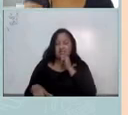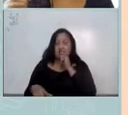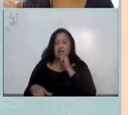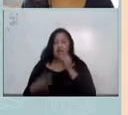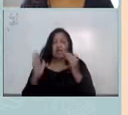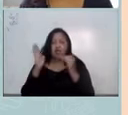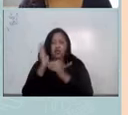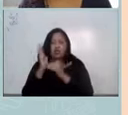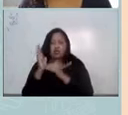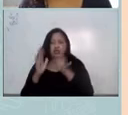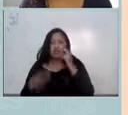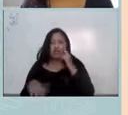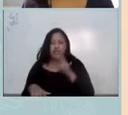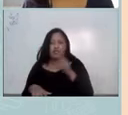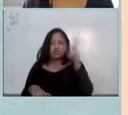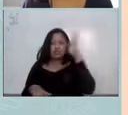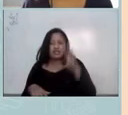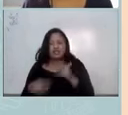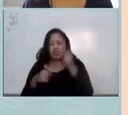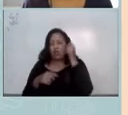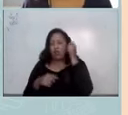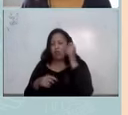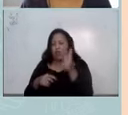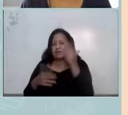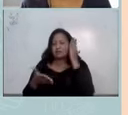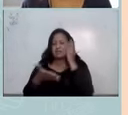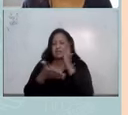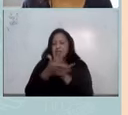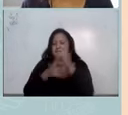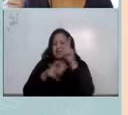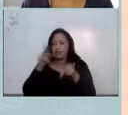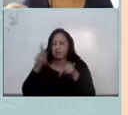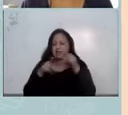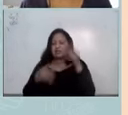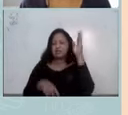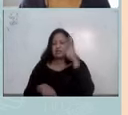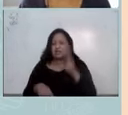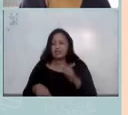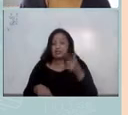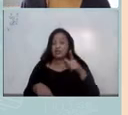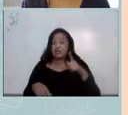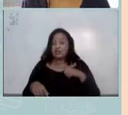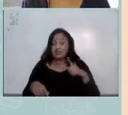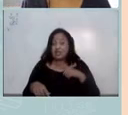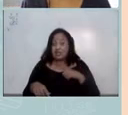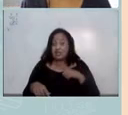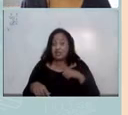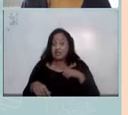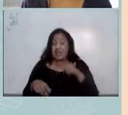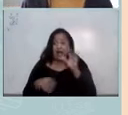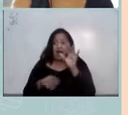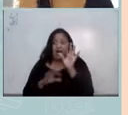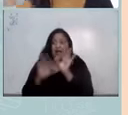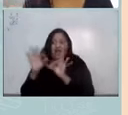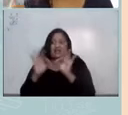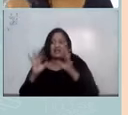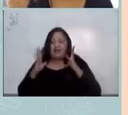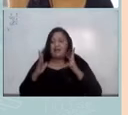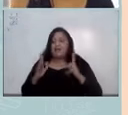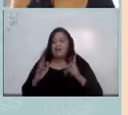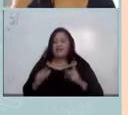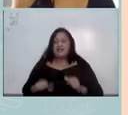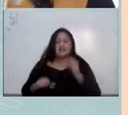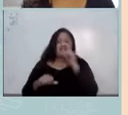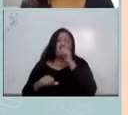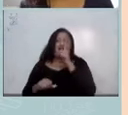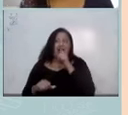Brasil, quase metade da população, em torno de 40% da população do Brasil, não tem acesso a saneamento básico, ou seja, água